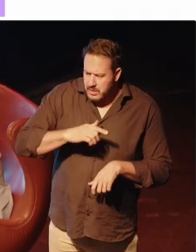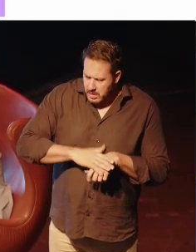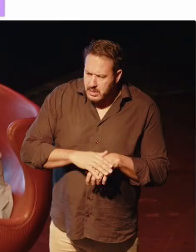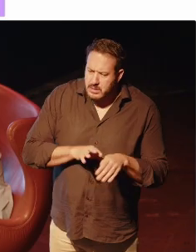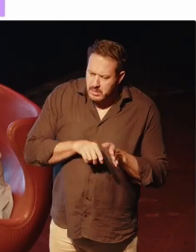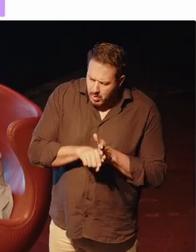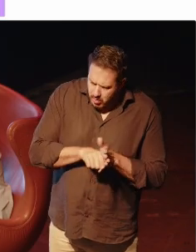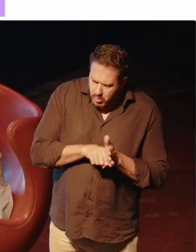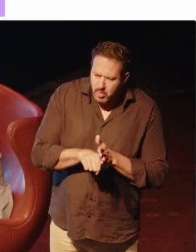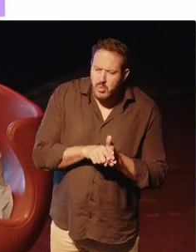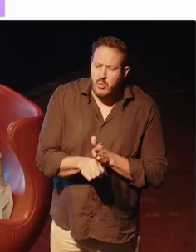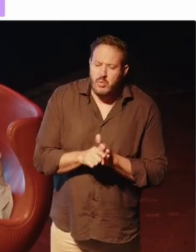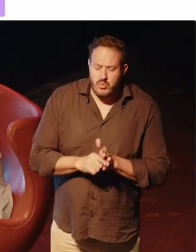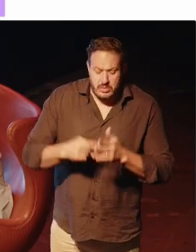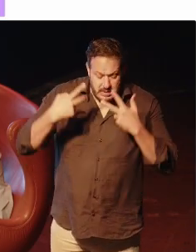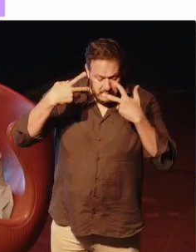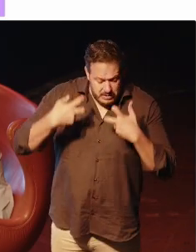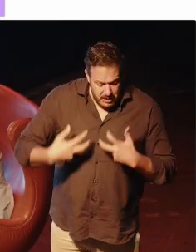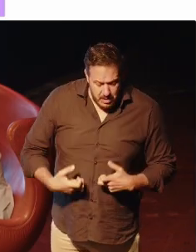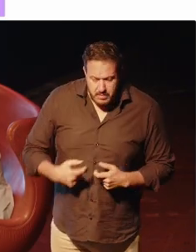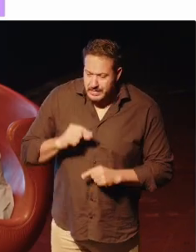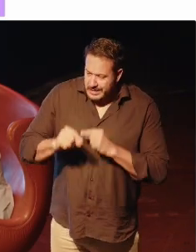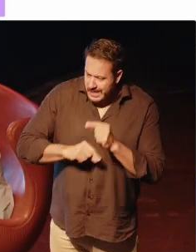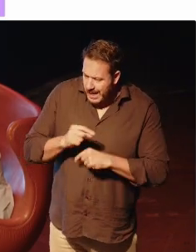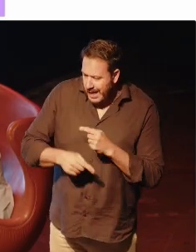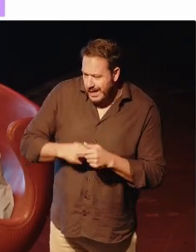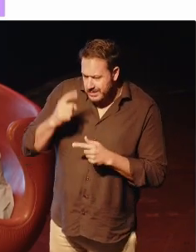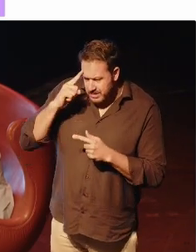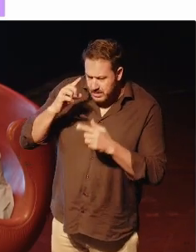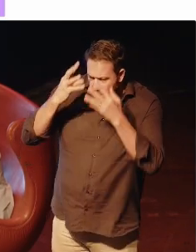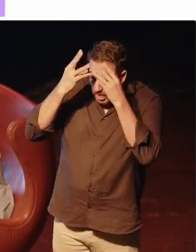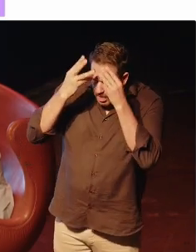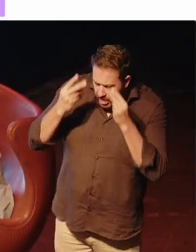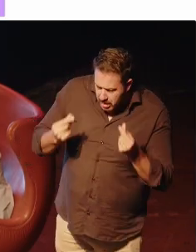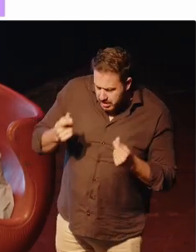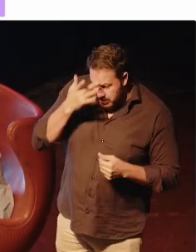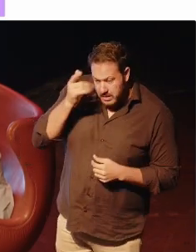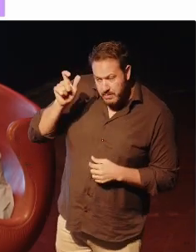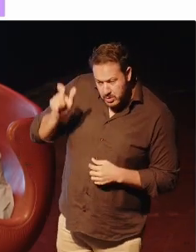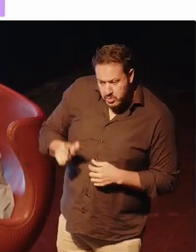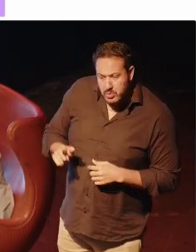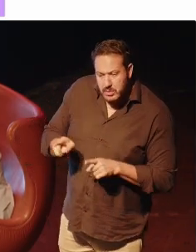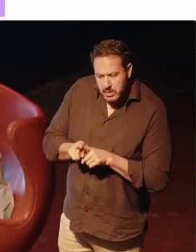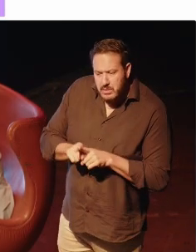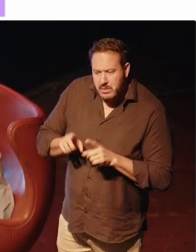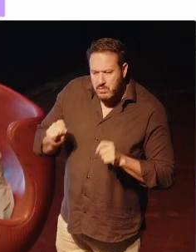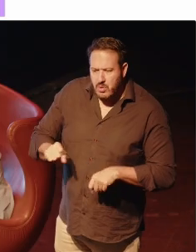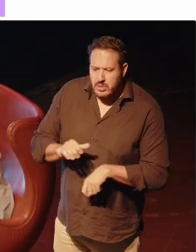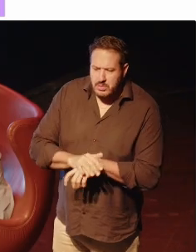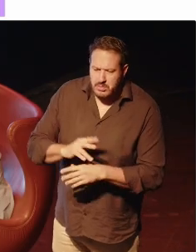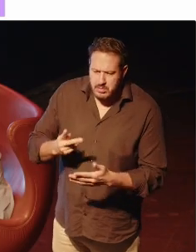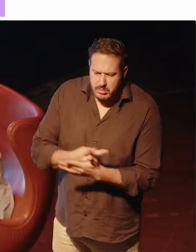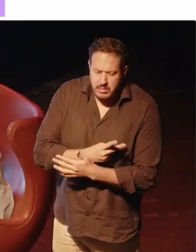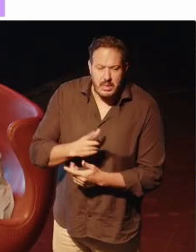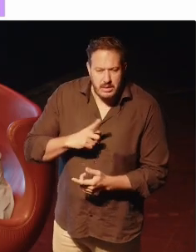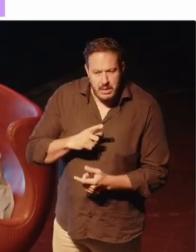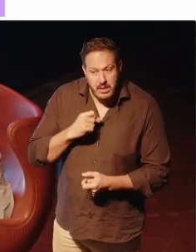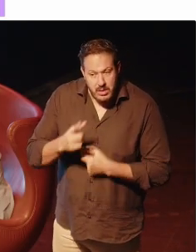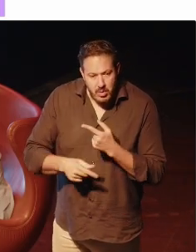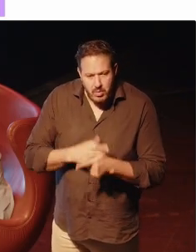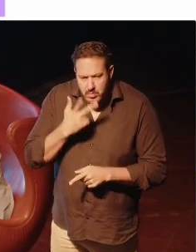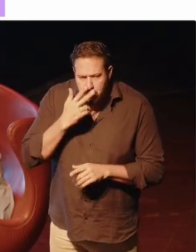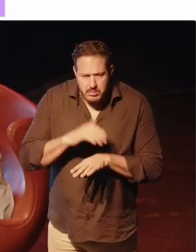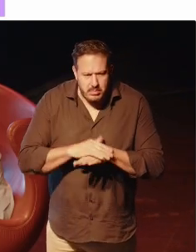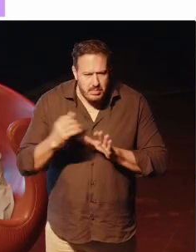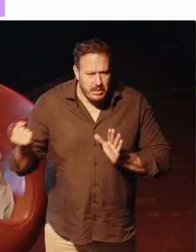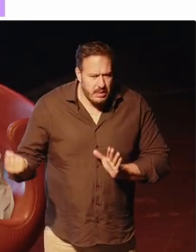tem causas infecciosas de demência, então pode também ser feito isso, e tem os marcadores de doença de